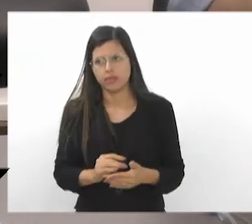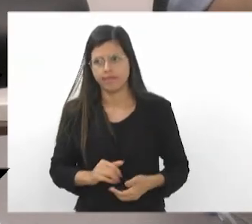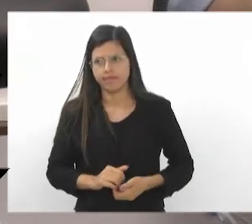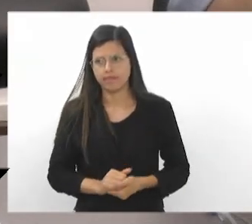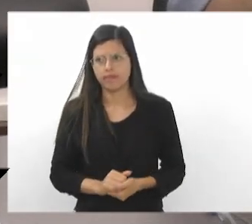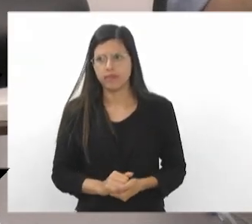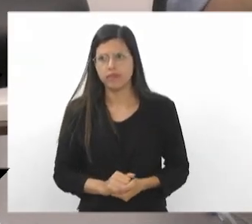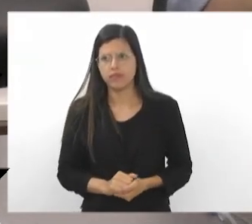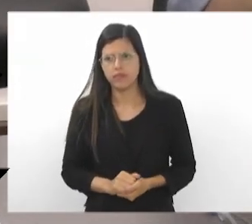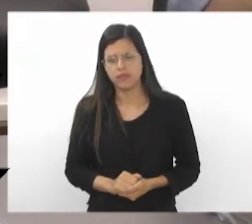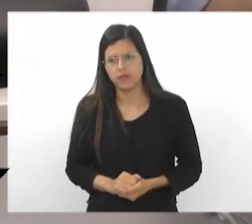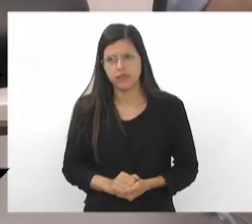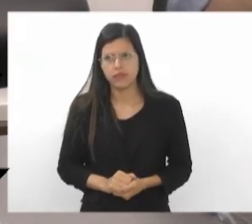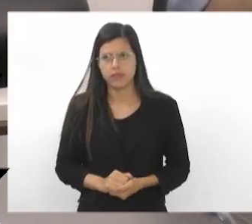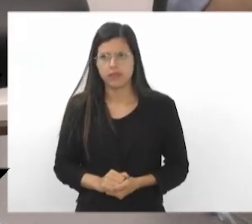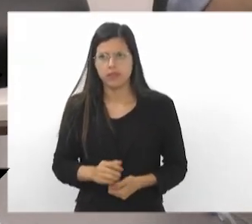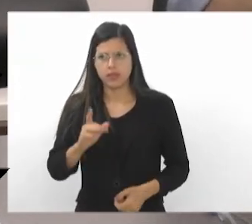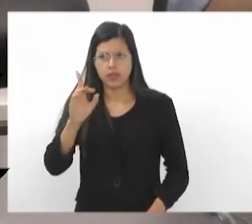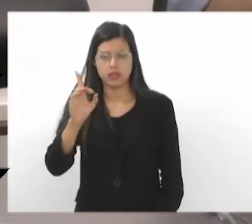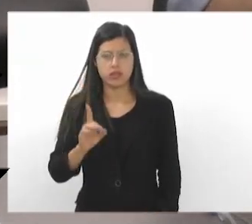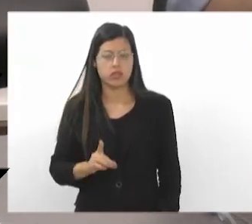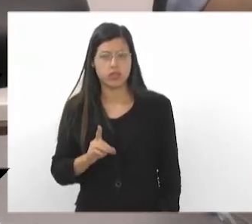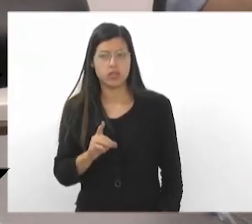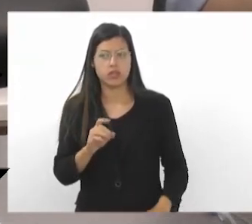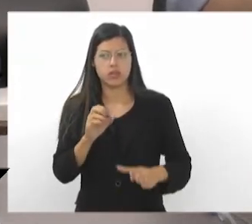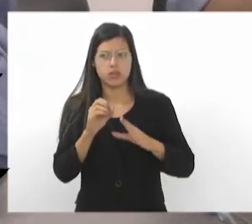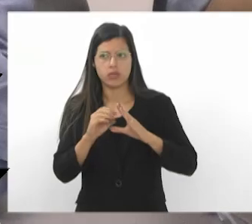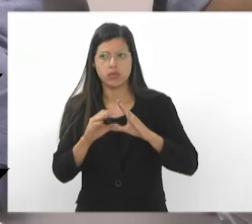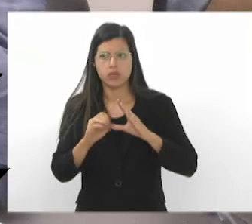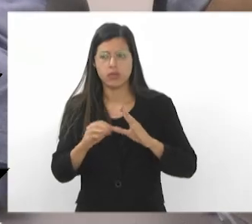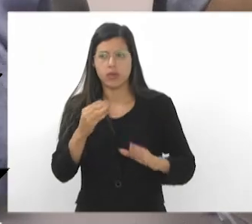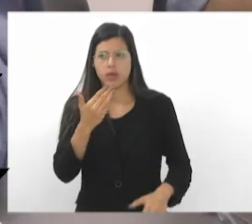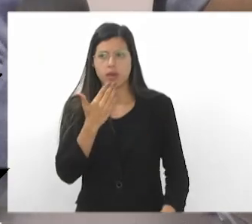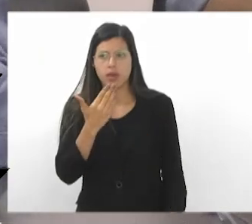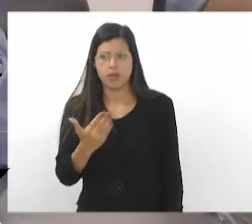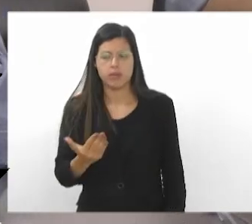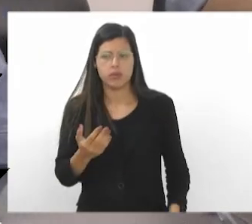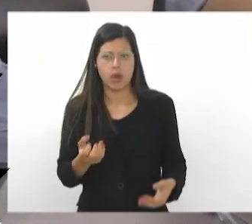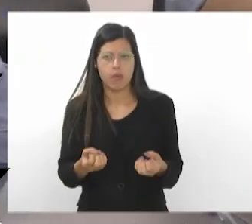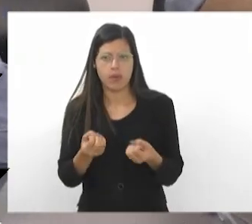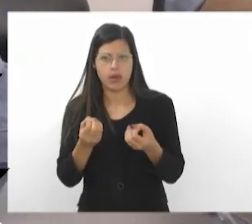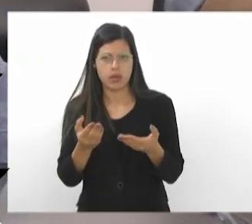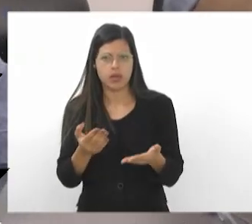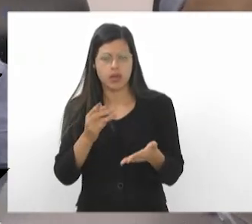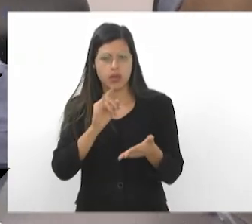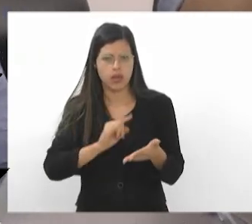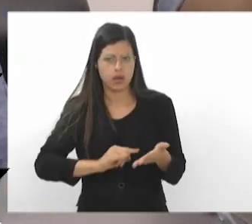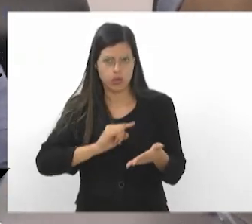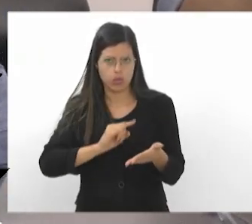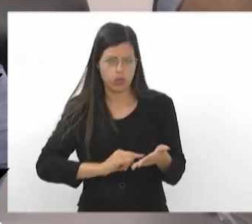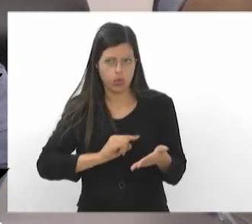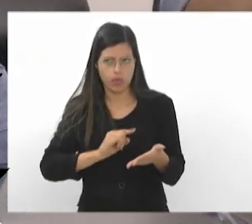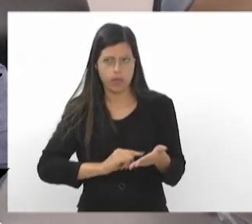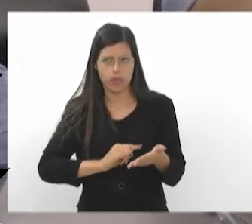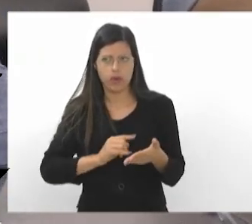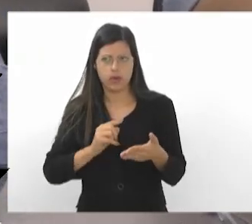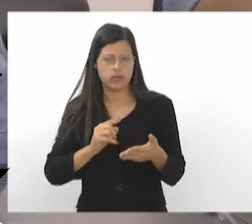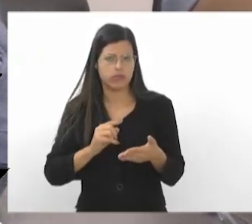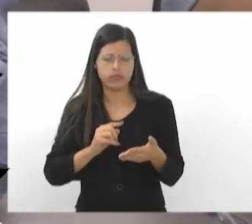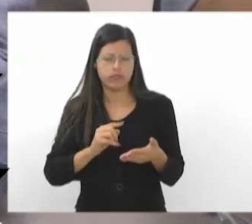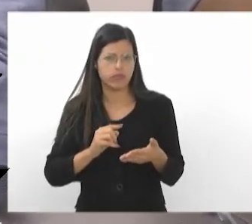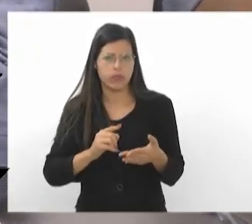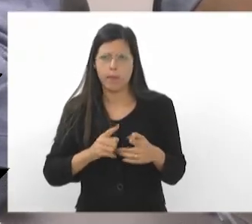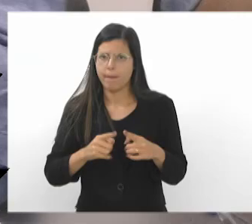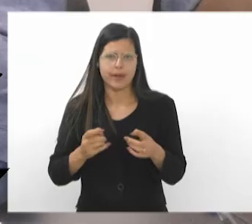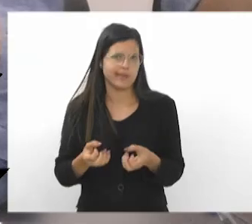A direção do RJ pediu para entregarem um documento onde eu dizia isso, não entregaram, porque era um caô